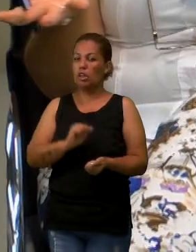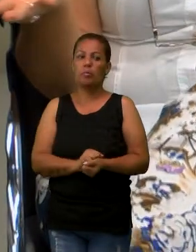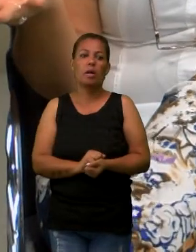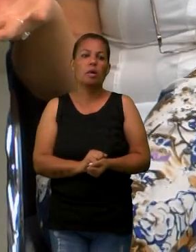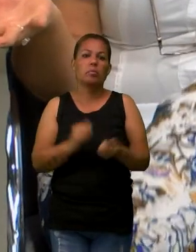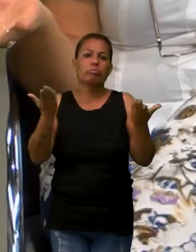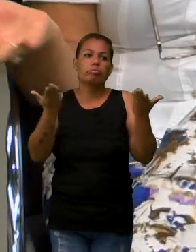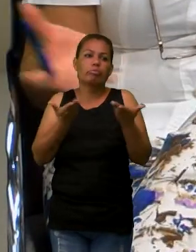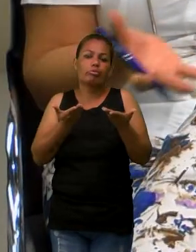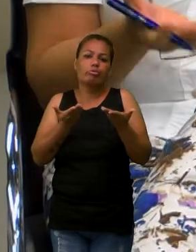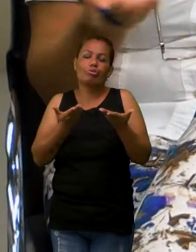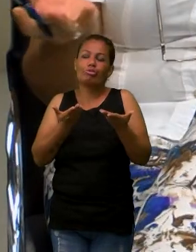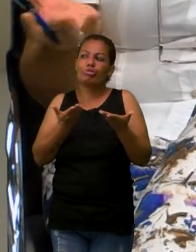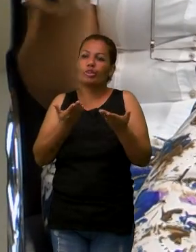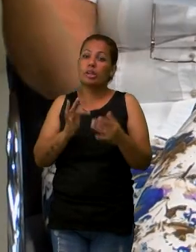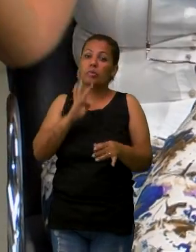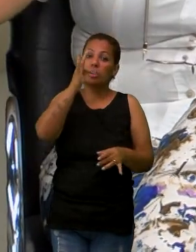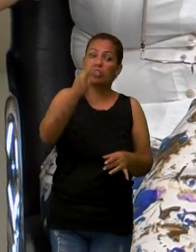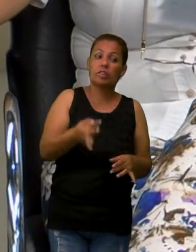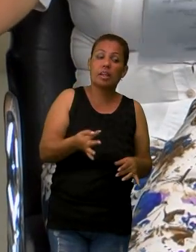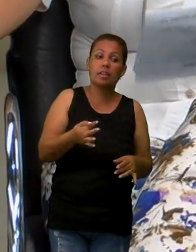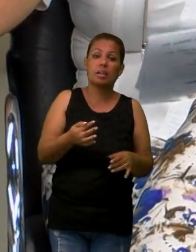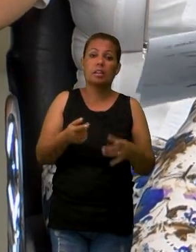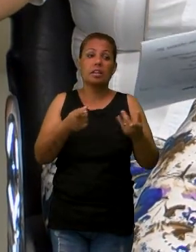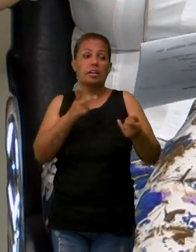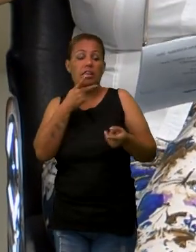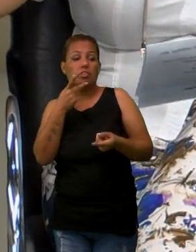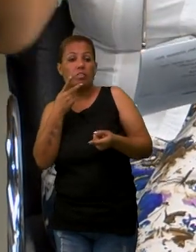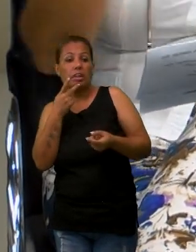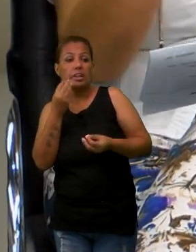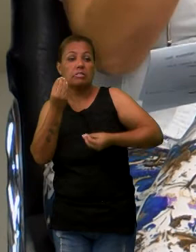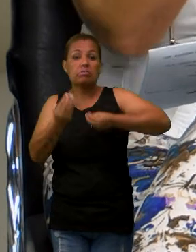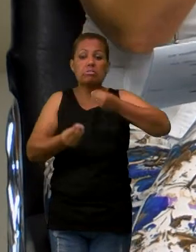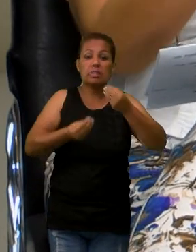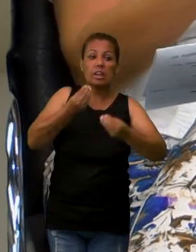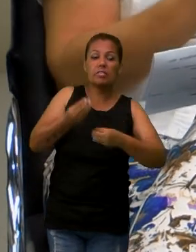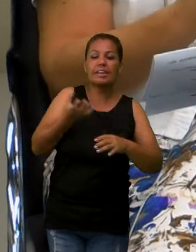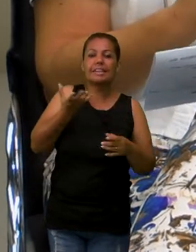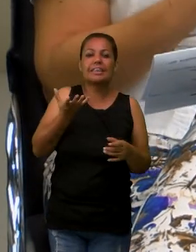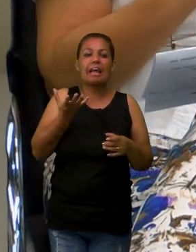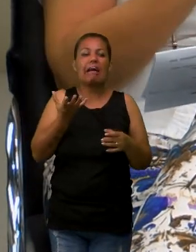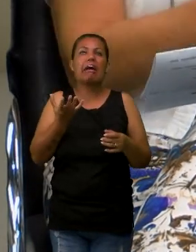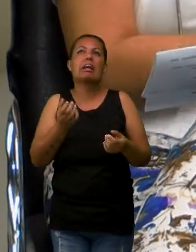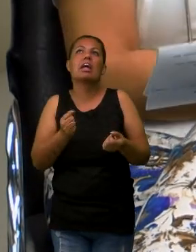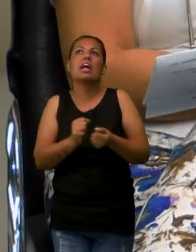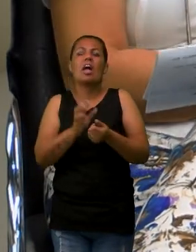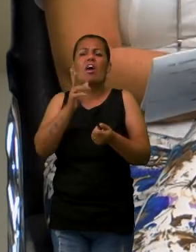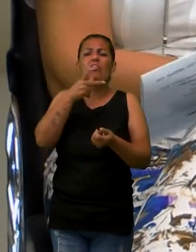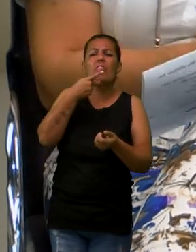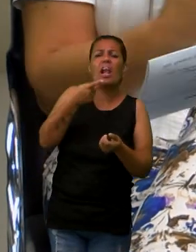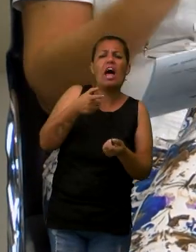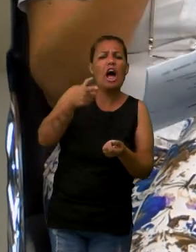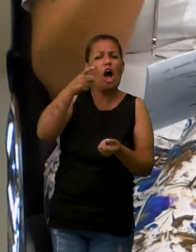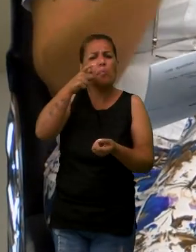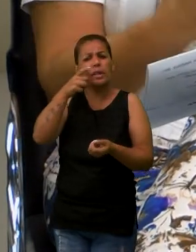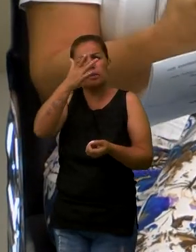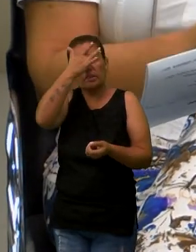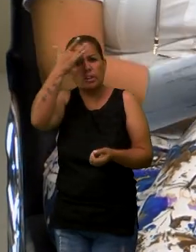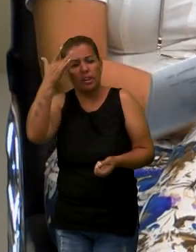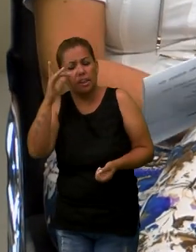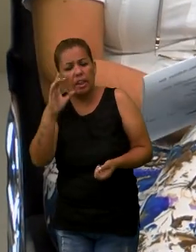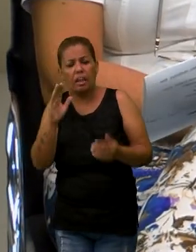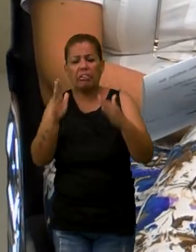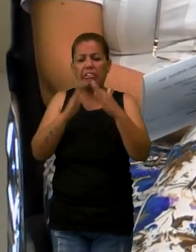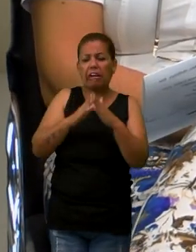nós já também é é finalizando mas eu queria que eles falassem pra gente o que vocês querem deixar de mensagem é pra nós